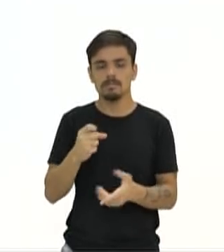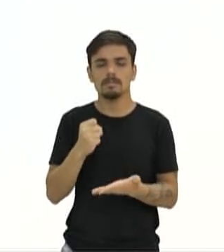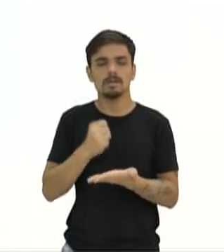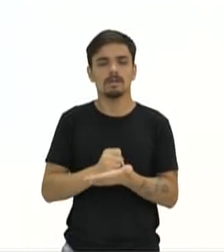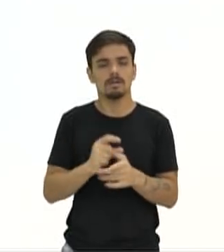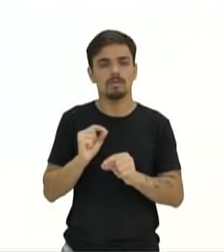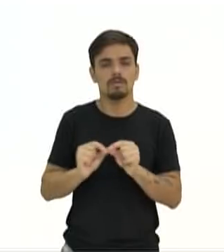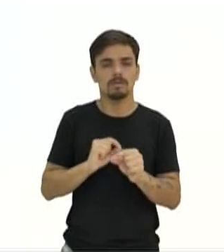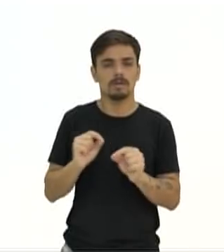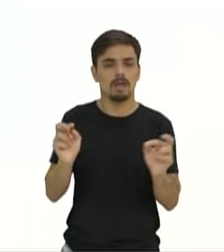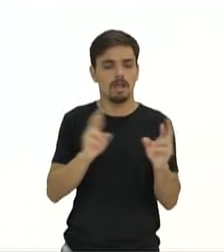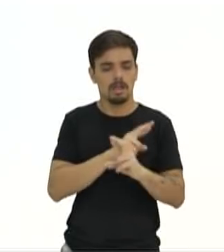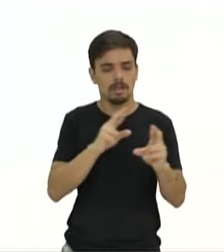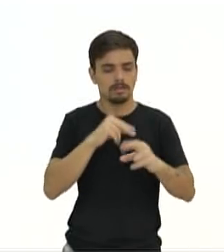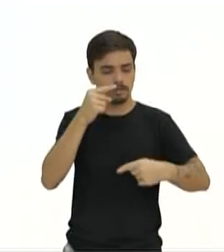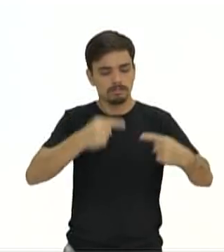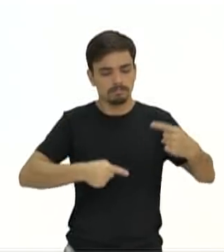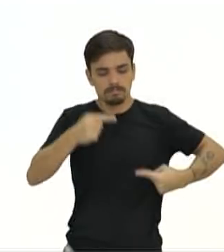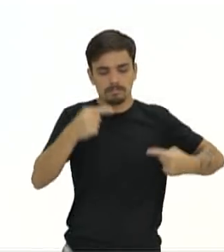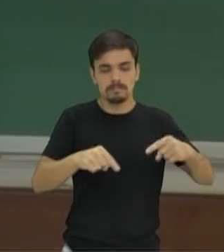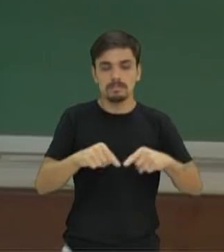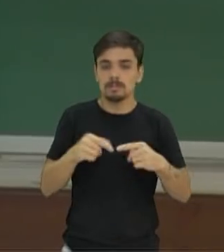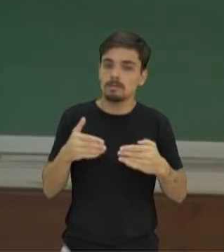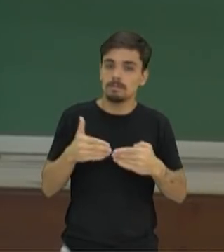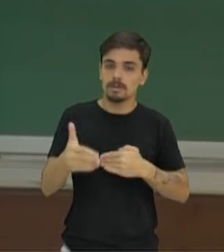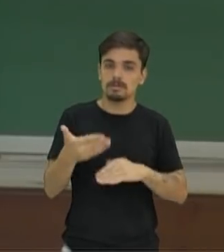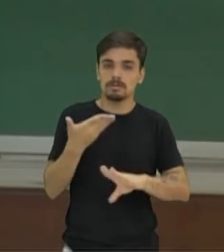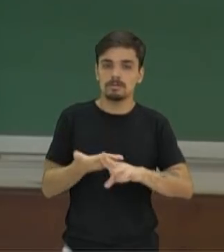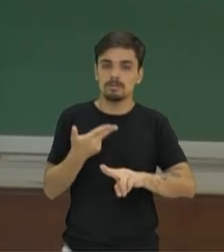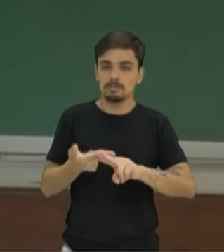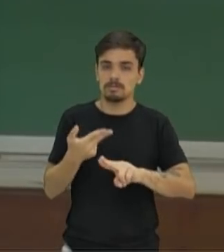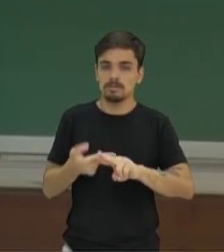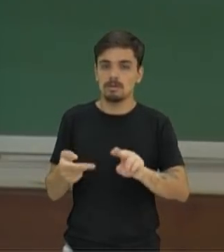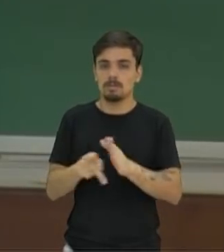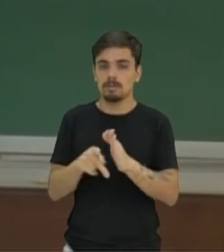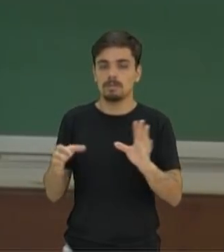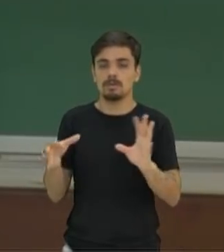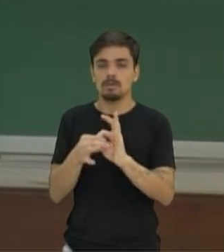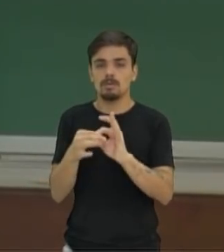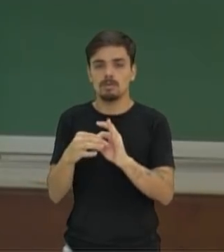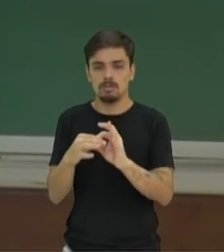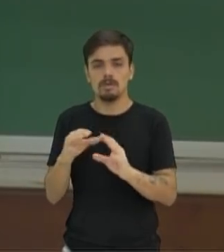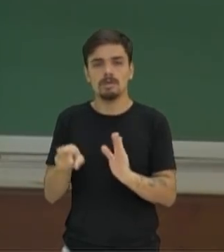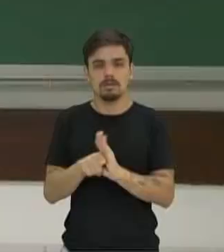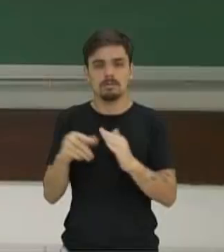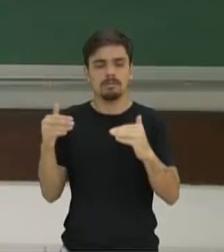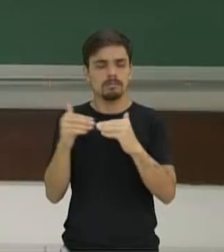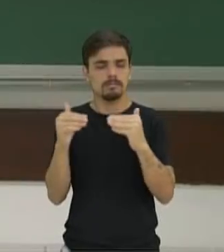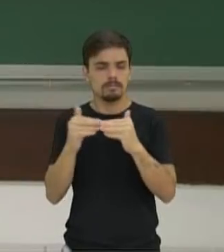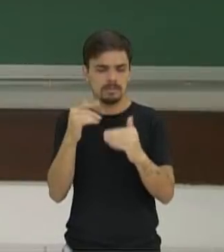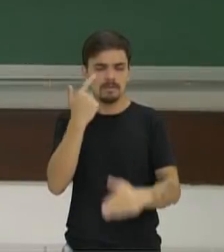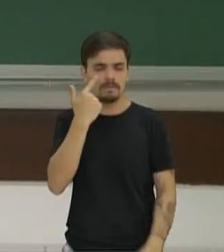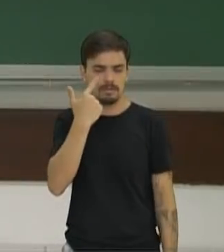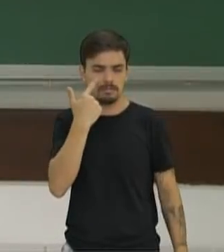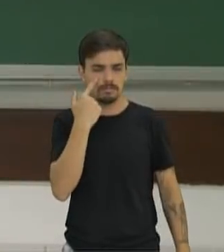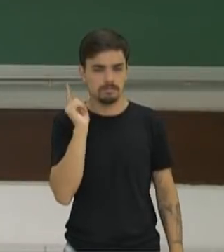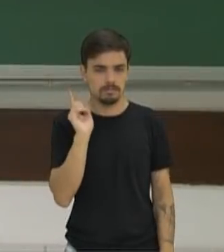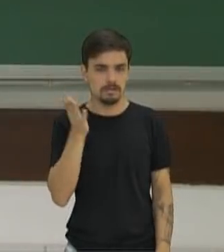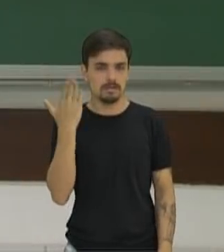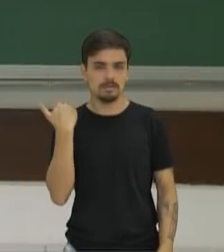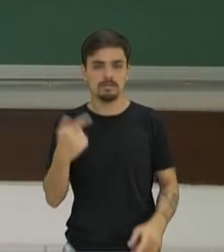relações lógico-discursivas a partir do uso de conectivos no texto. A gente viu a importância desses